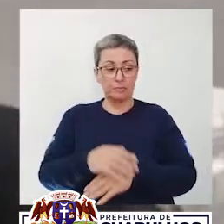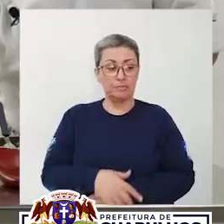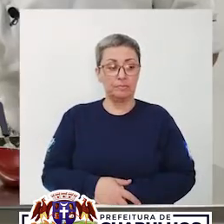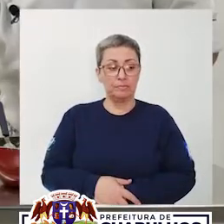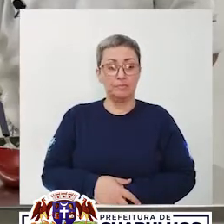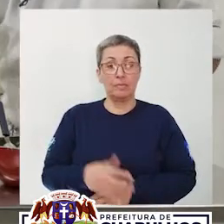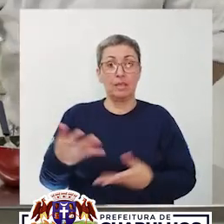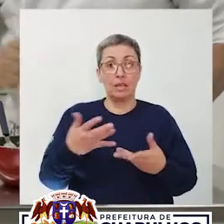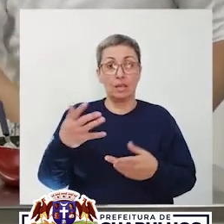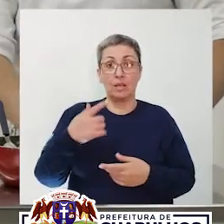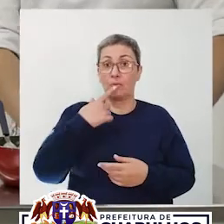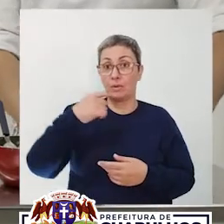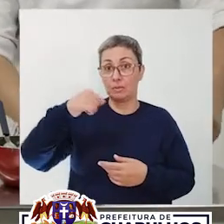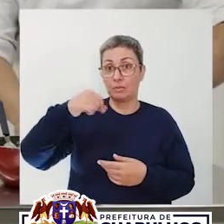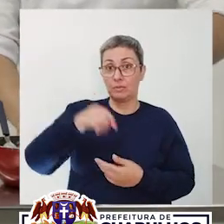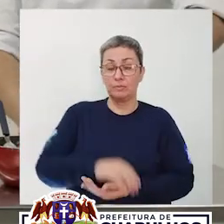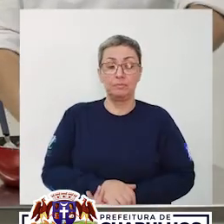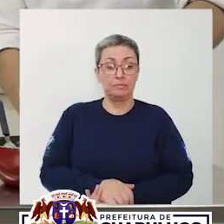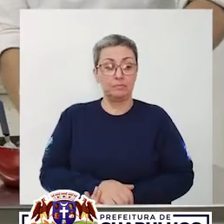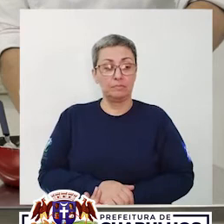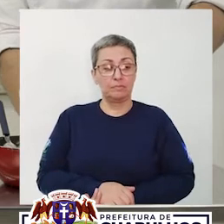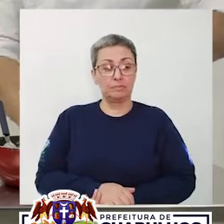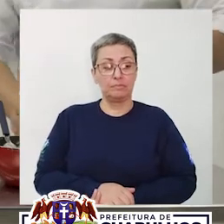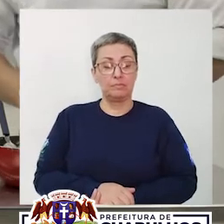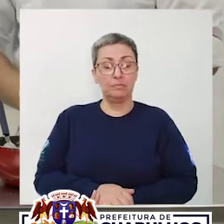cobertura. E agora um pouquinho de sal.